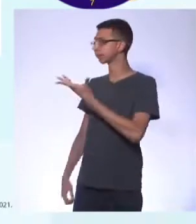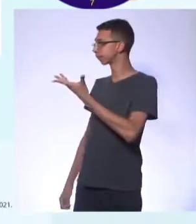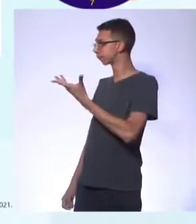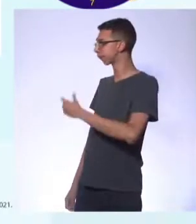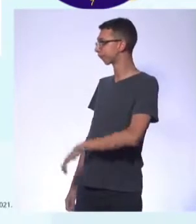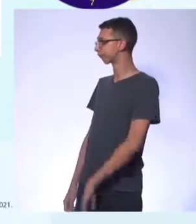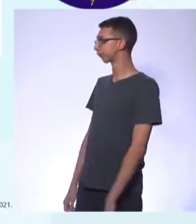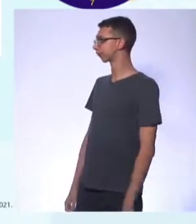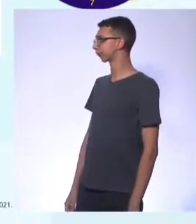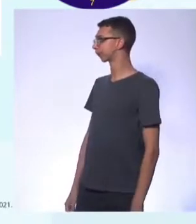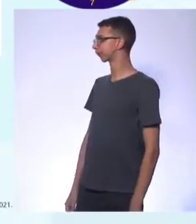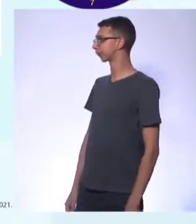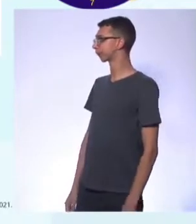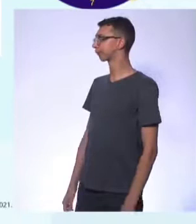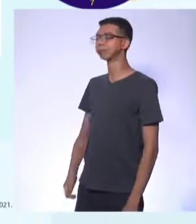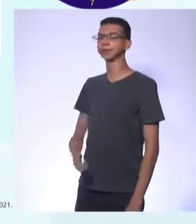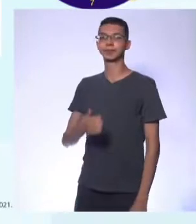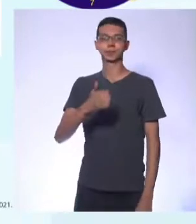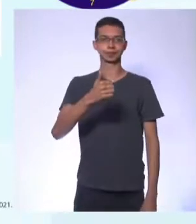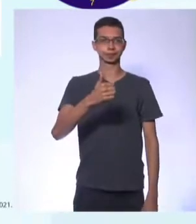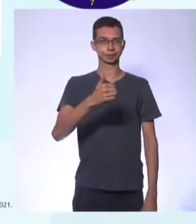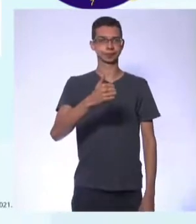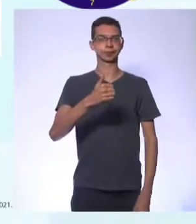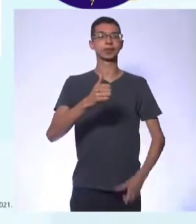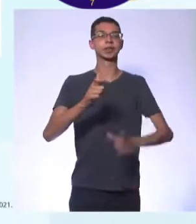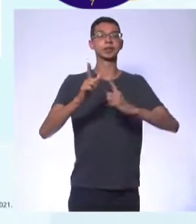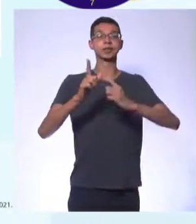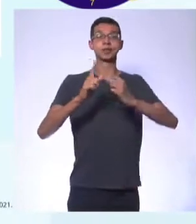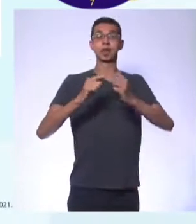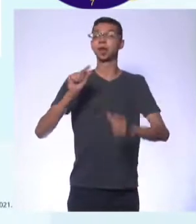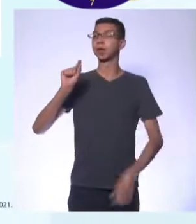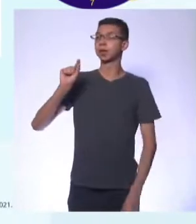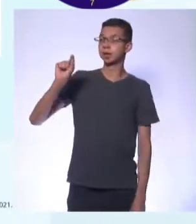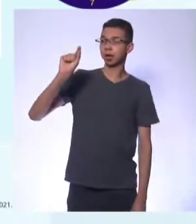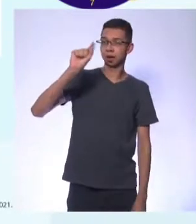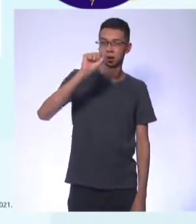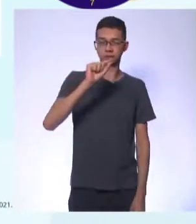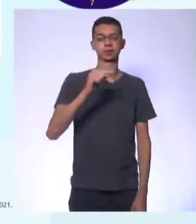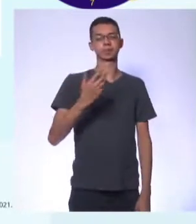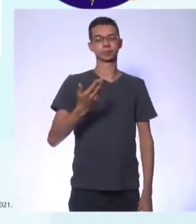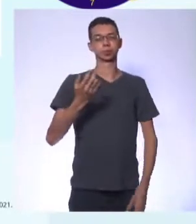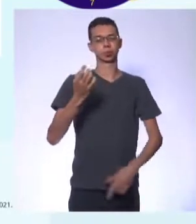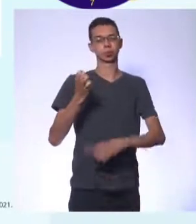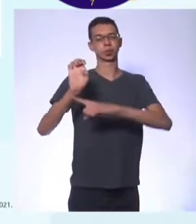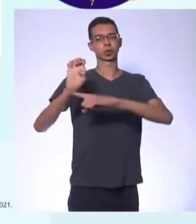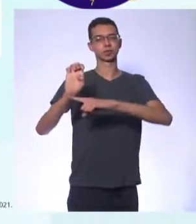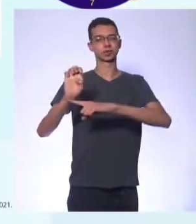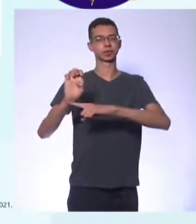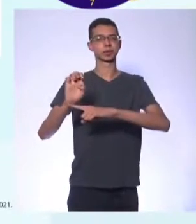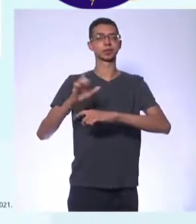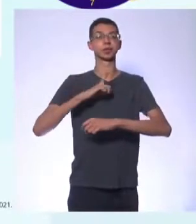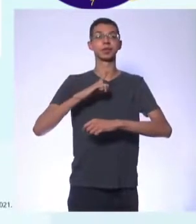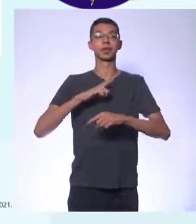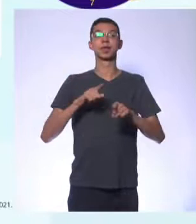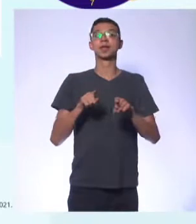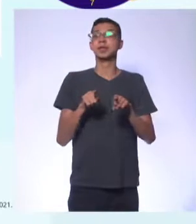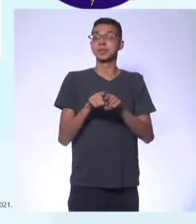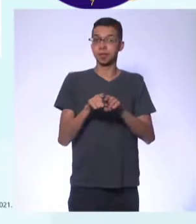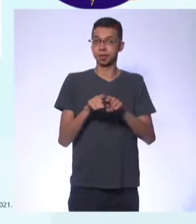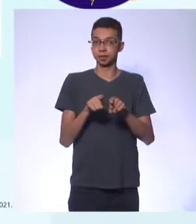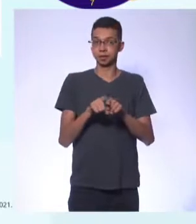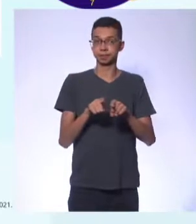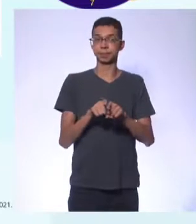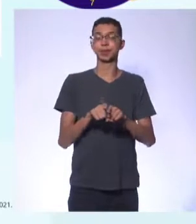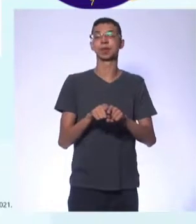Tá? Então, cada estrela representa um estado da federação, e aqui nós temos algumas constelações que foram